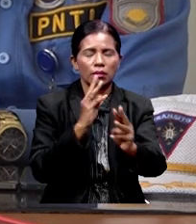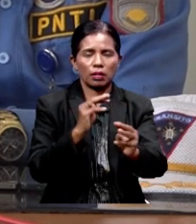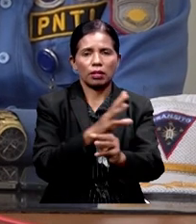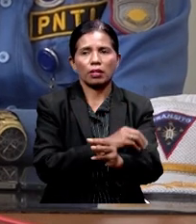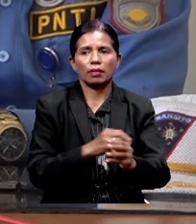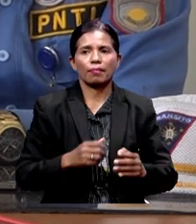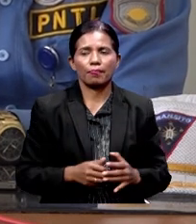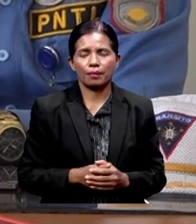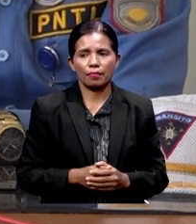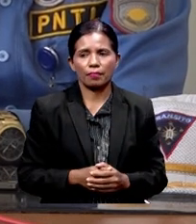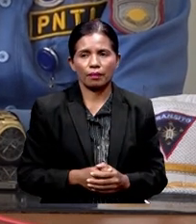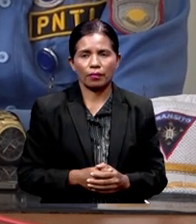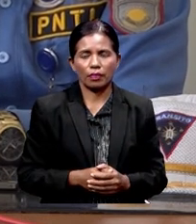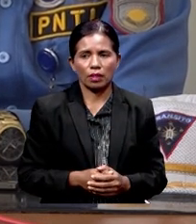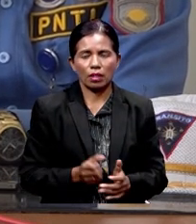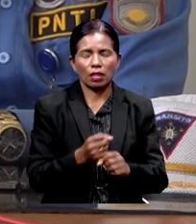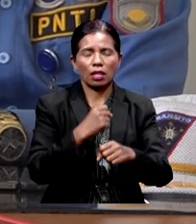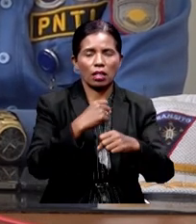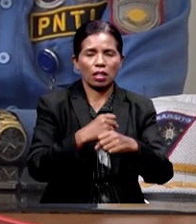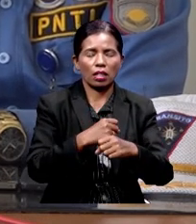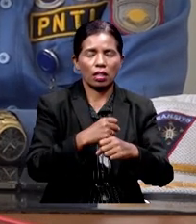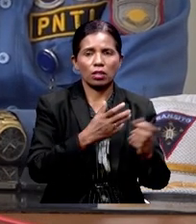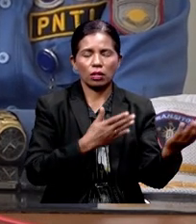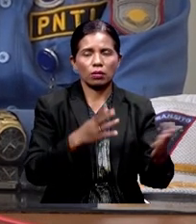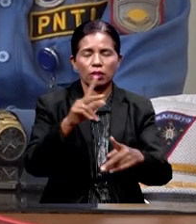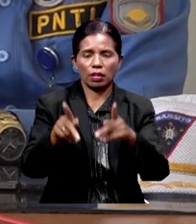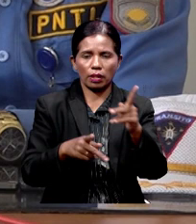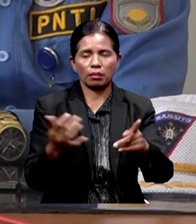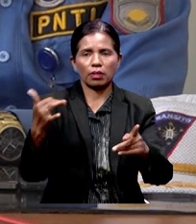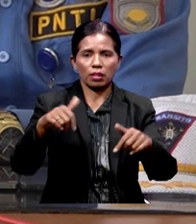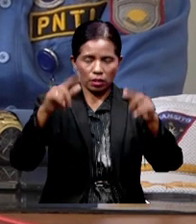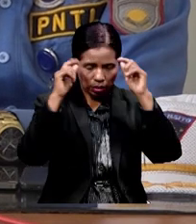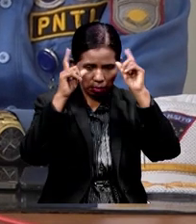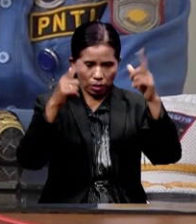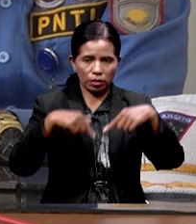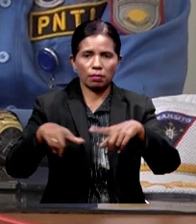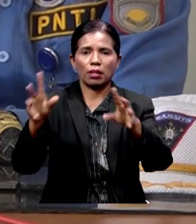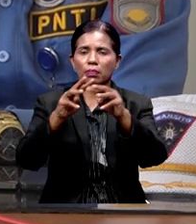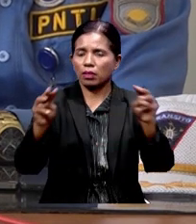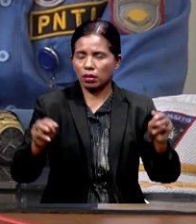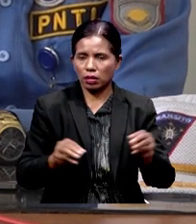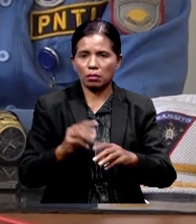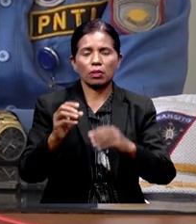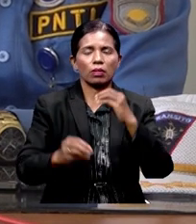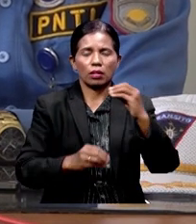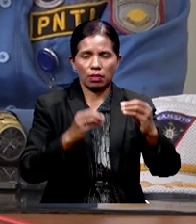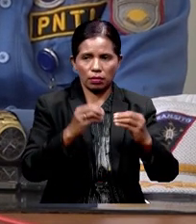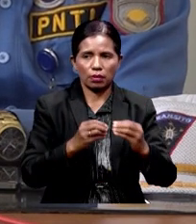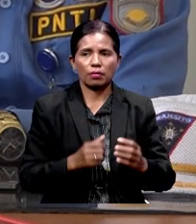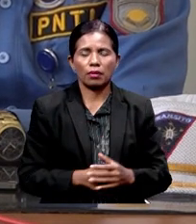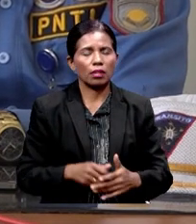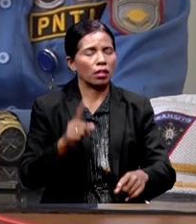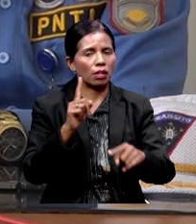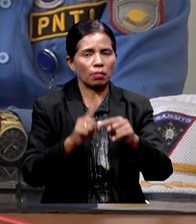de Anguna. Nivea a circulação onde tula passageiros e território Timor-Leste Atoma, Catar.